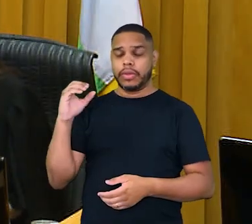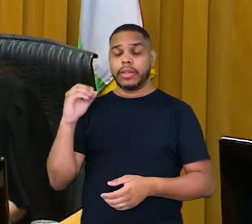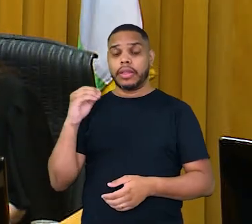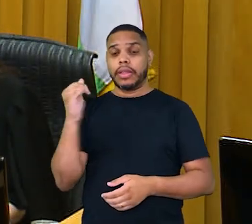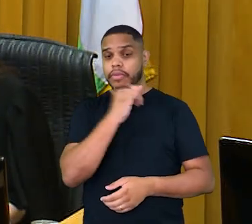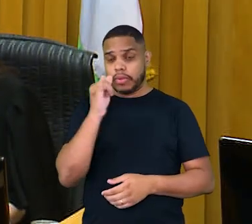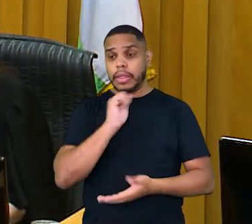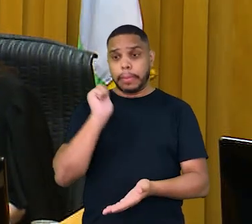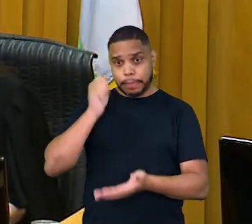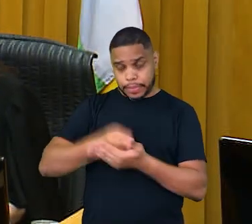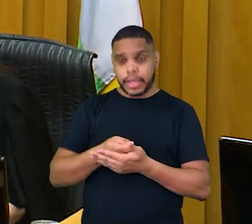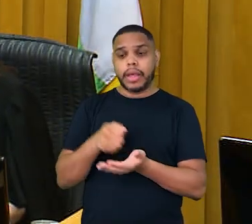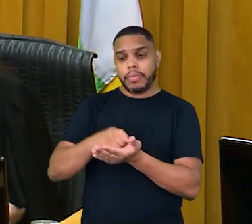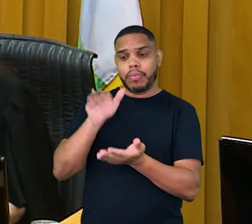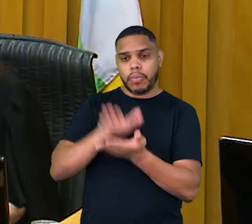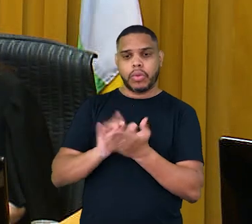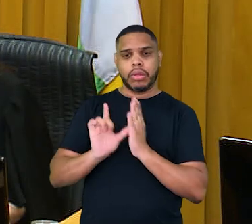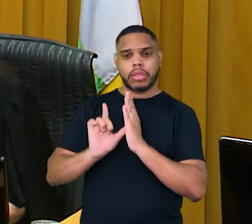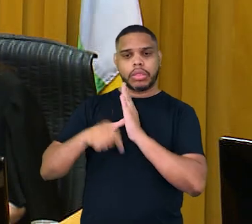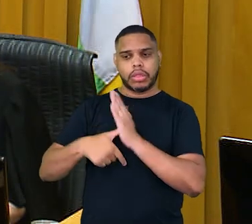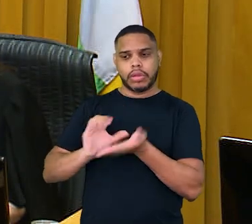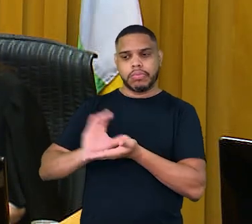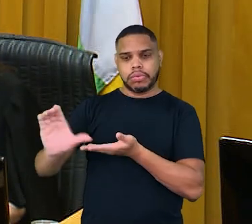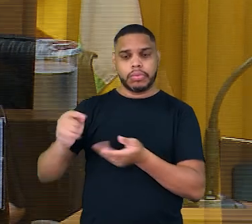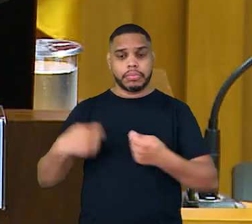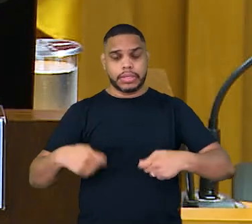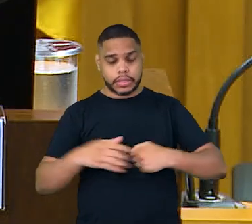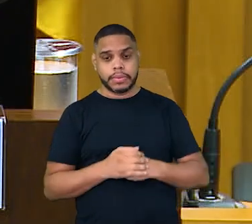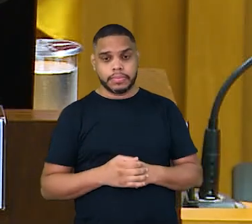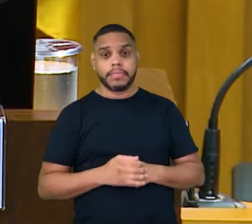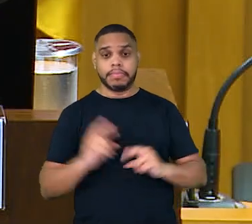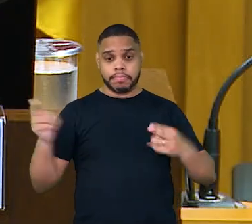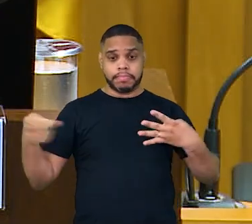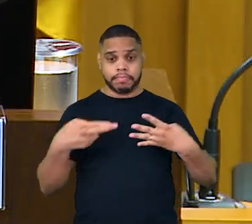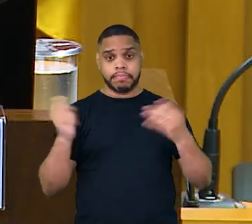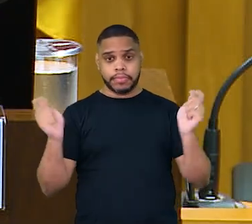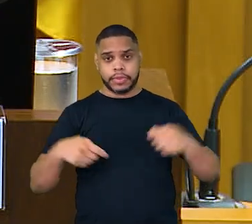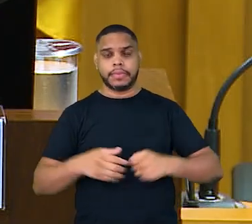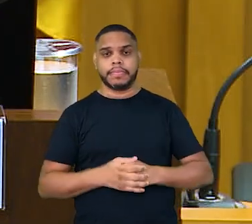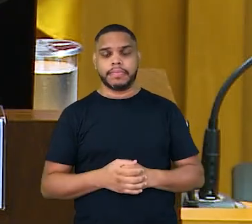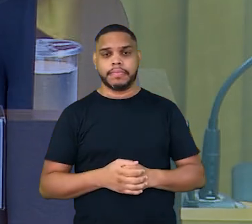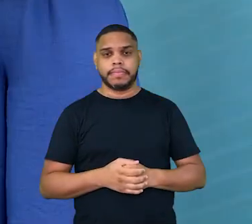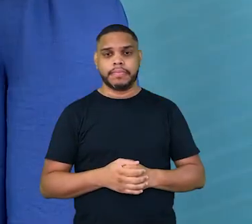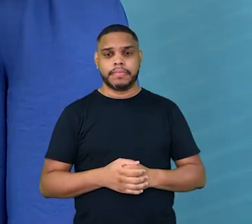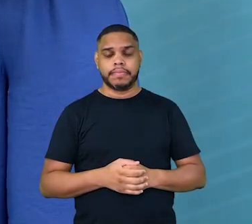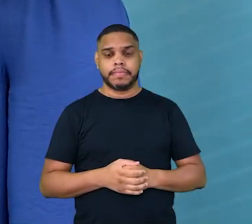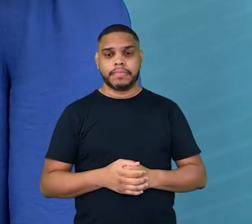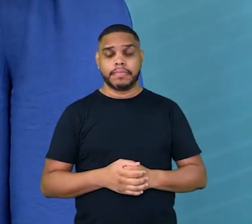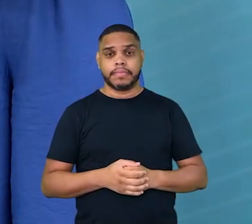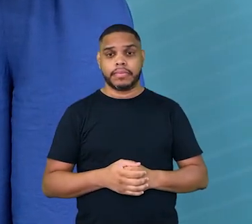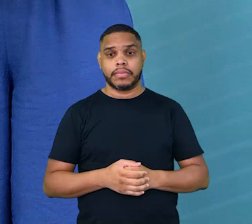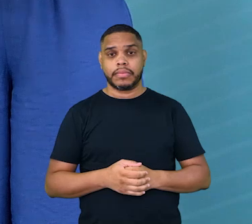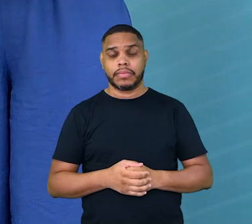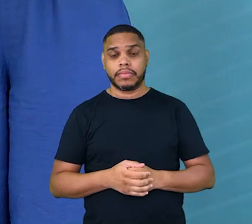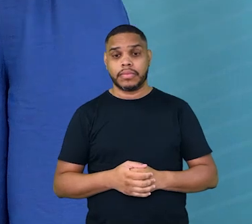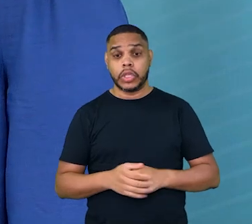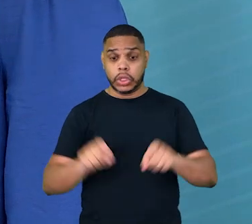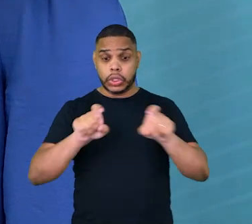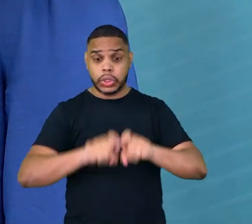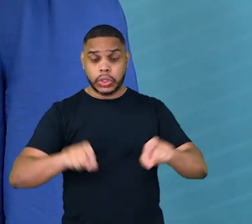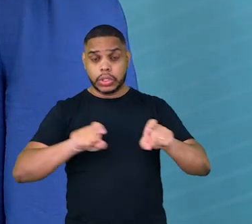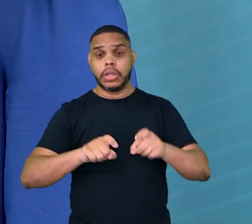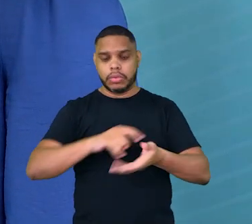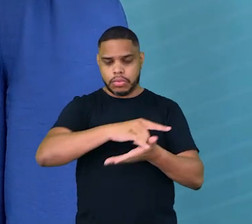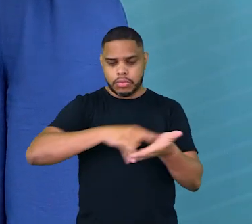de pagar multa por atraso na quitação de verbas rescisórias. Ainda cabe recurso. Para garantir que a digitalização